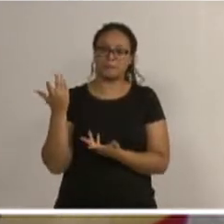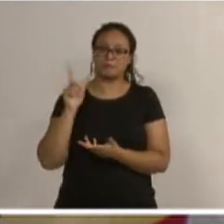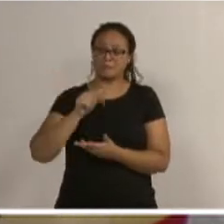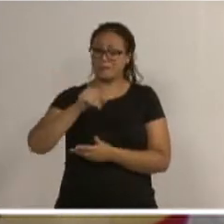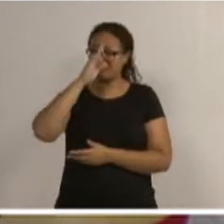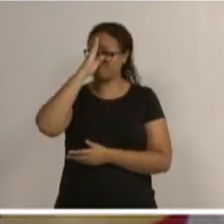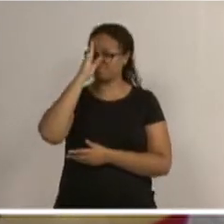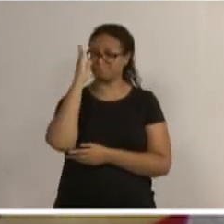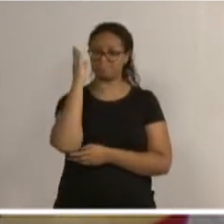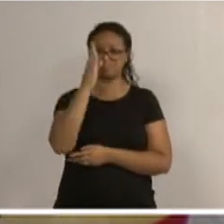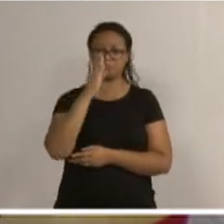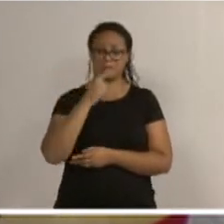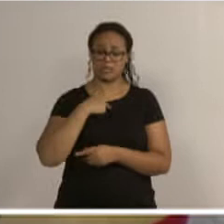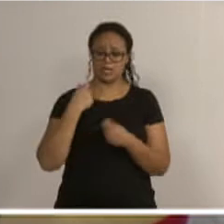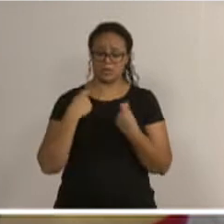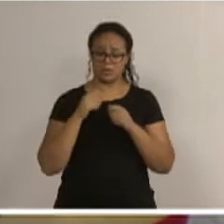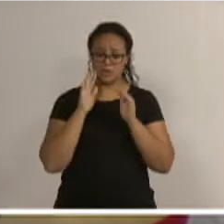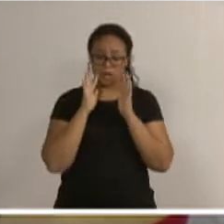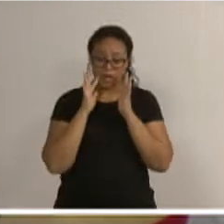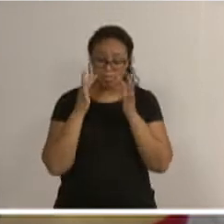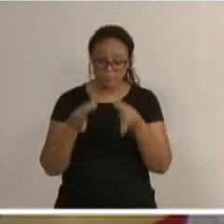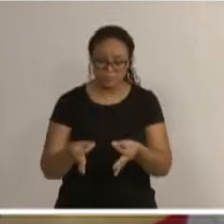elemento que deve ser prestigiado.